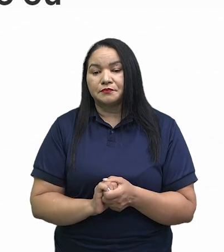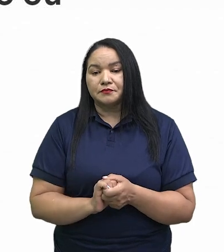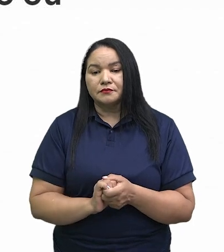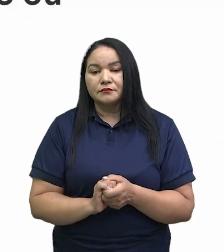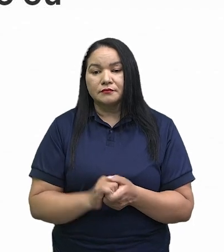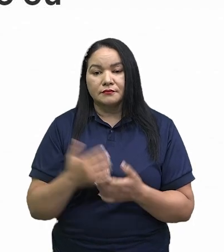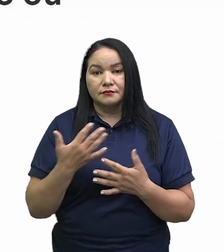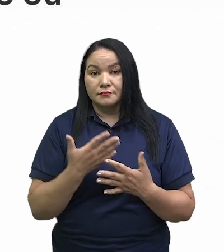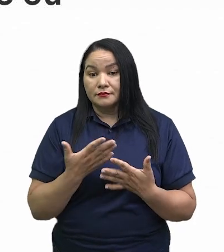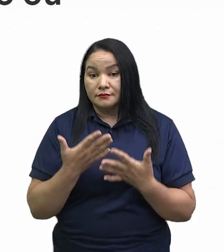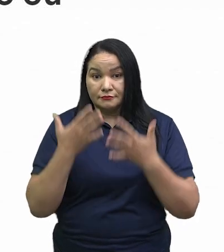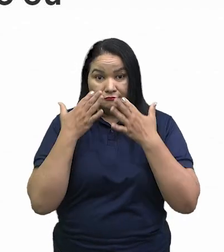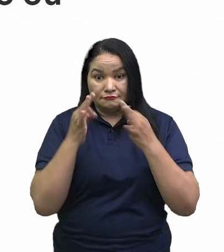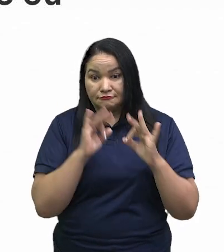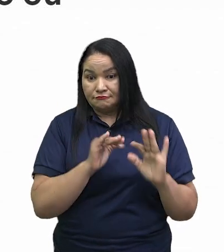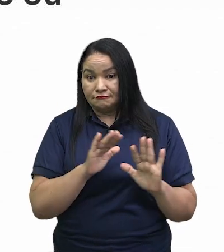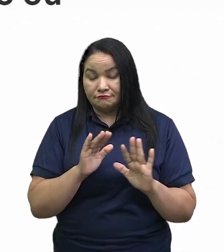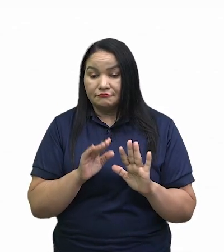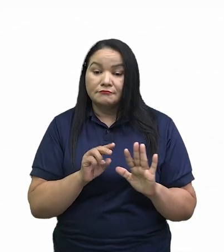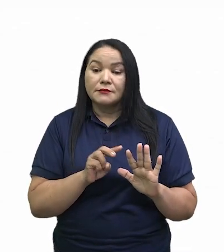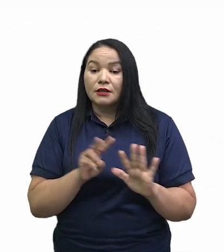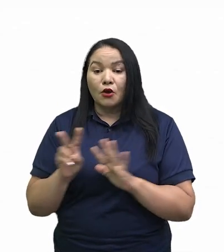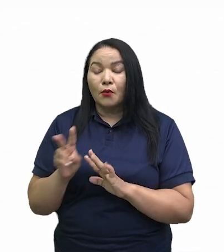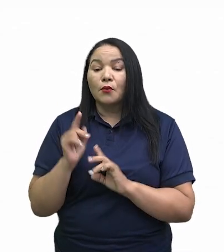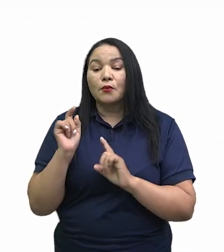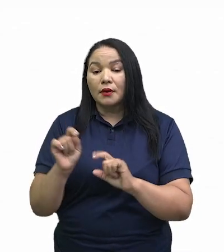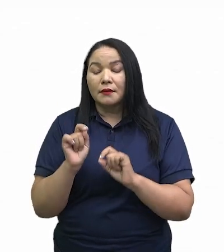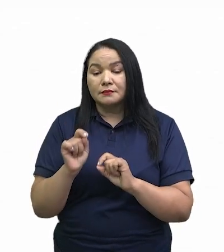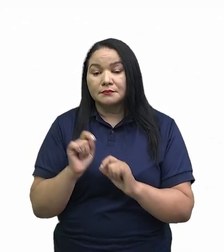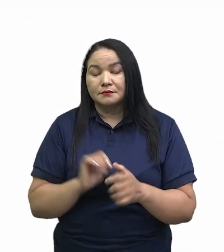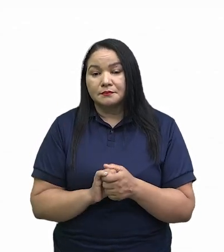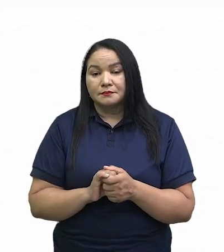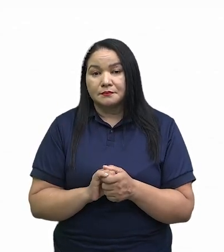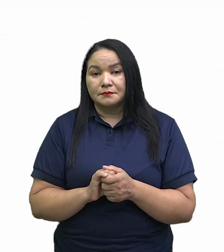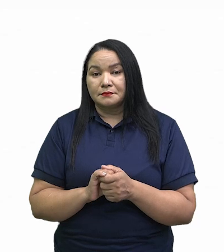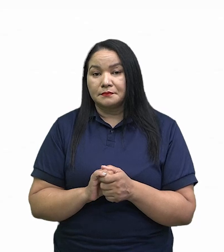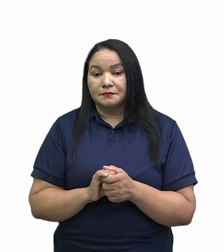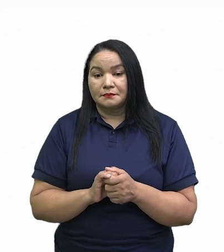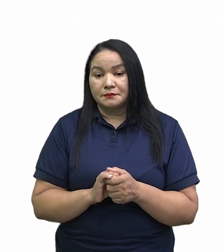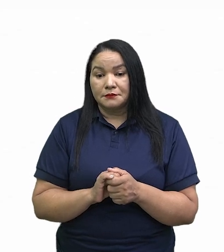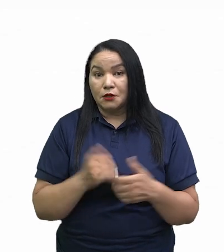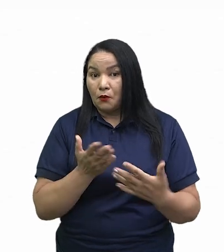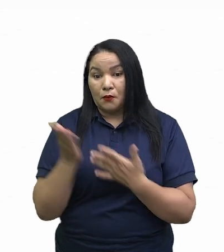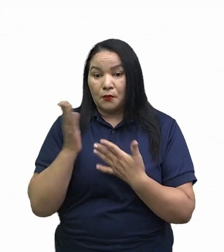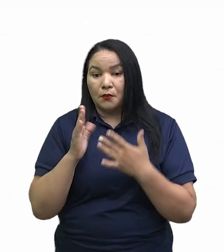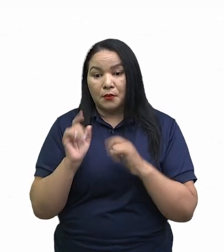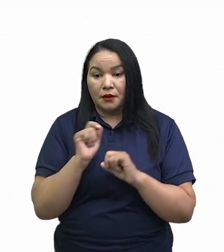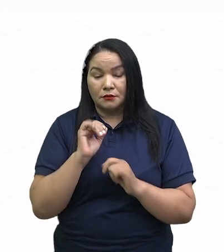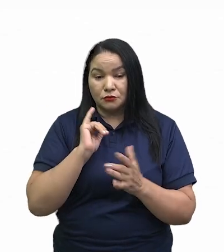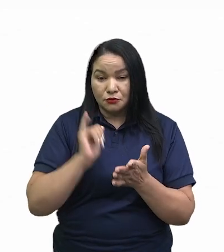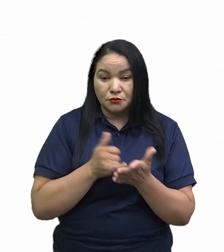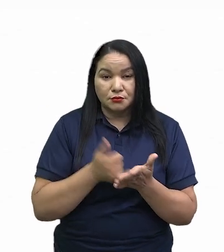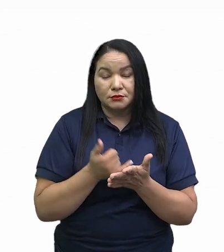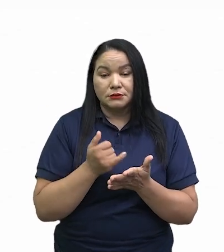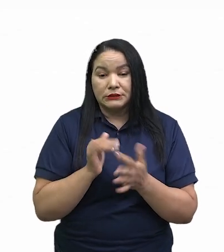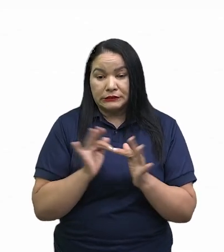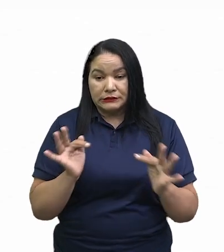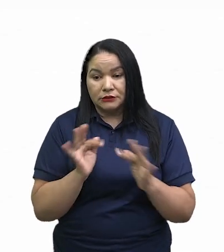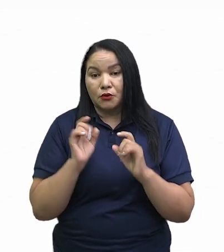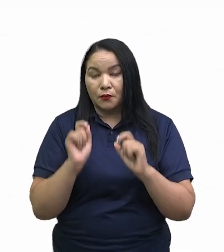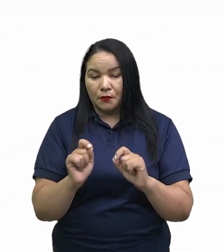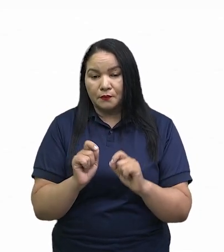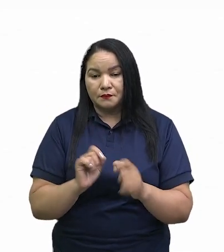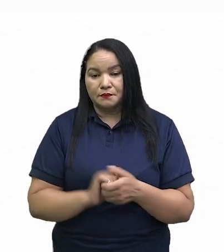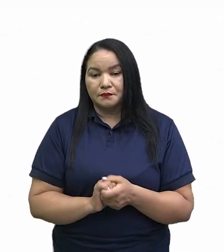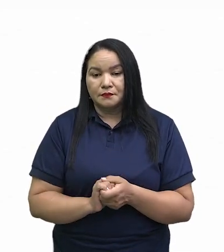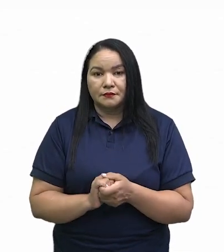de olho na tela, não é? Nós vamos ver aí alguns exemplos de juros simples. O primeiro que nós temos aí é